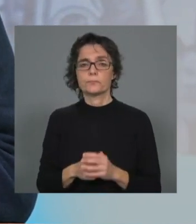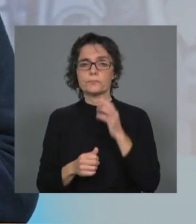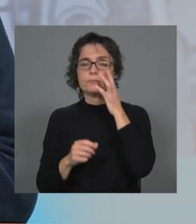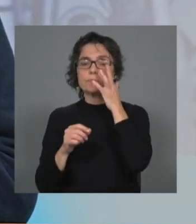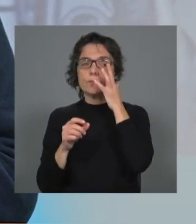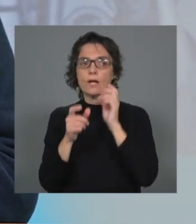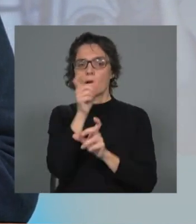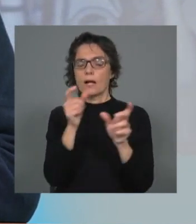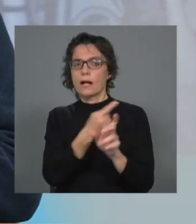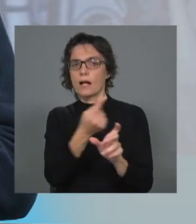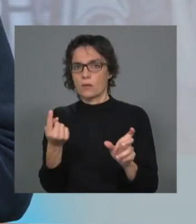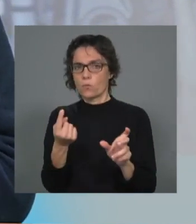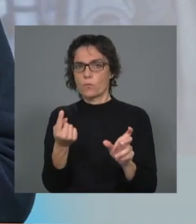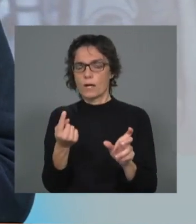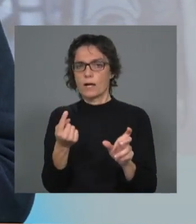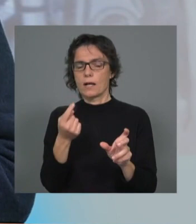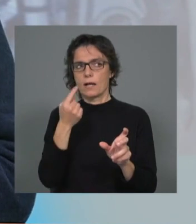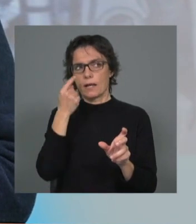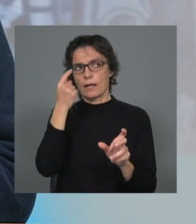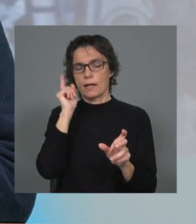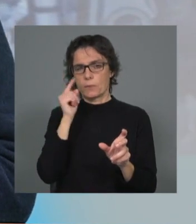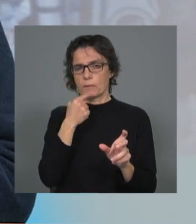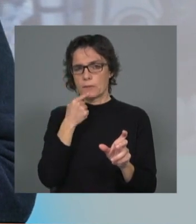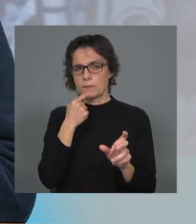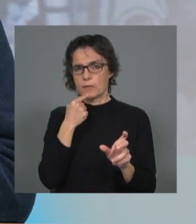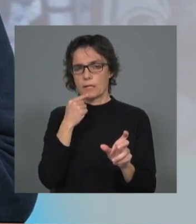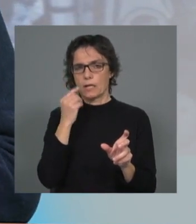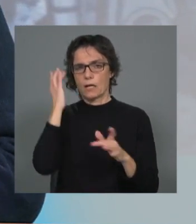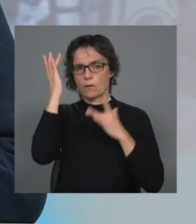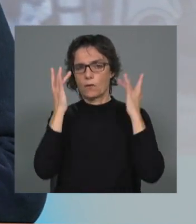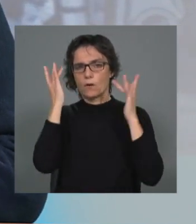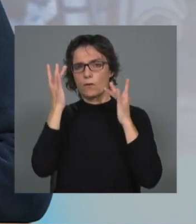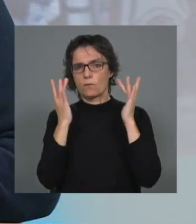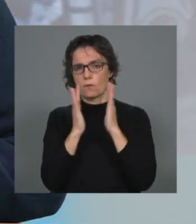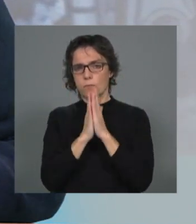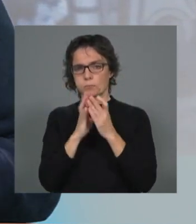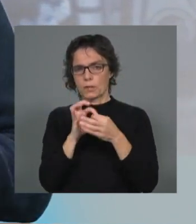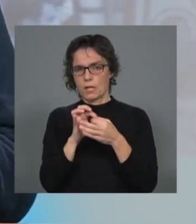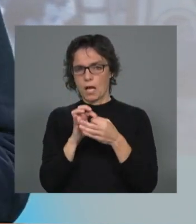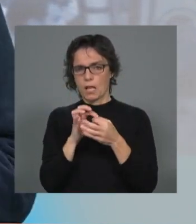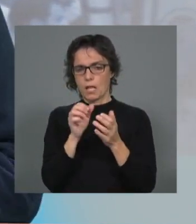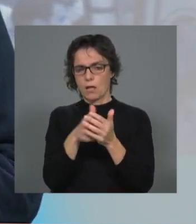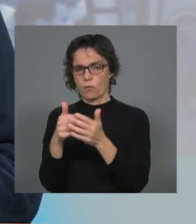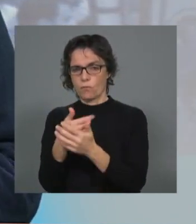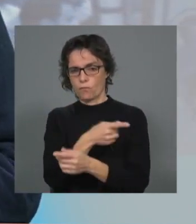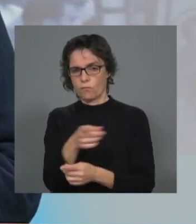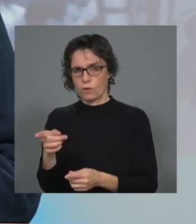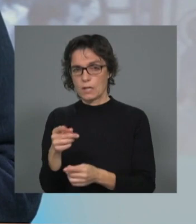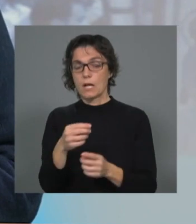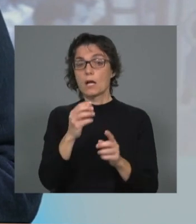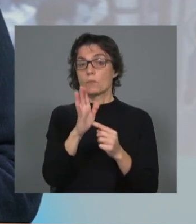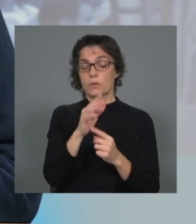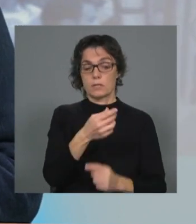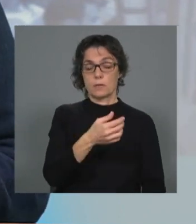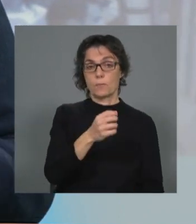essas figuras no contexto da intenção teológica de cada evangelista. Em Mateus, privilegia-se esta vinda